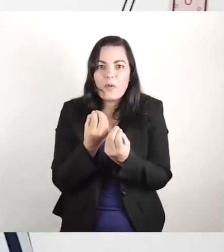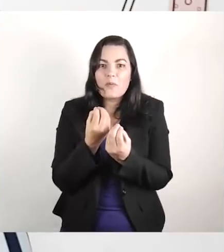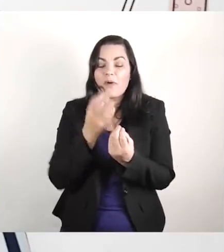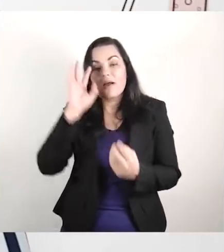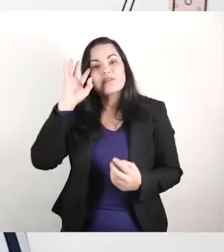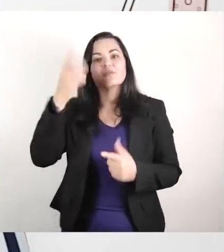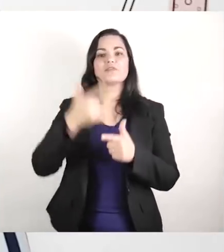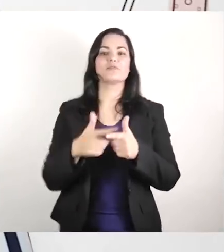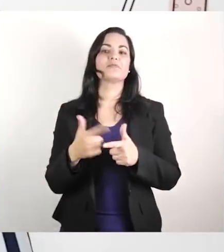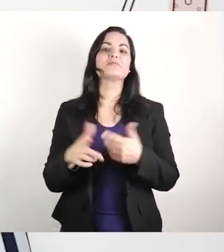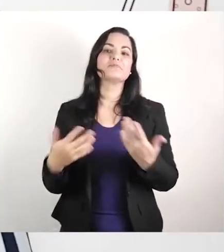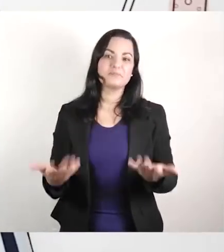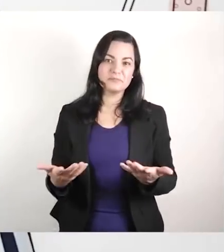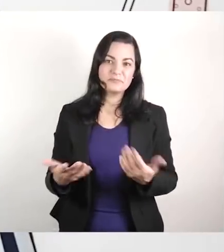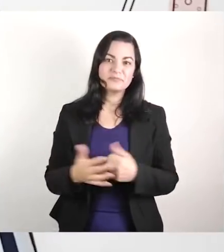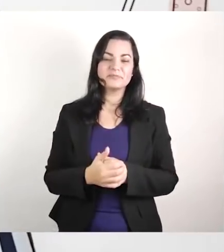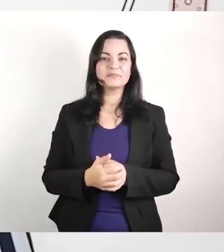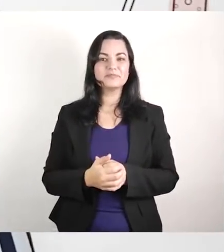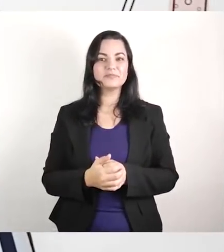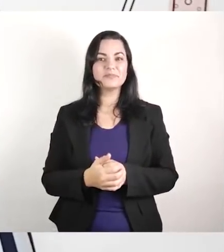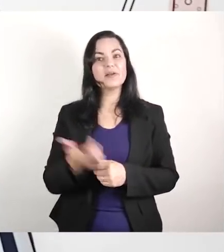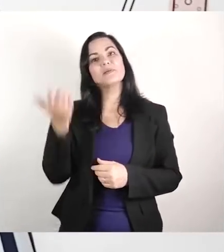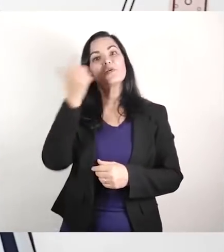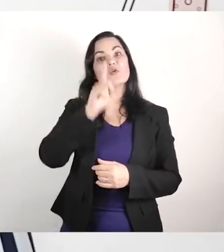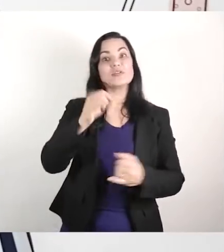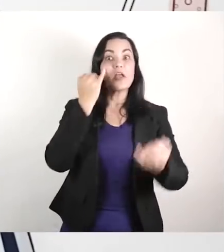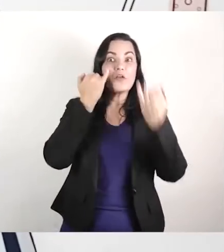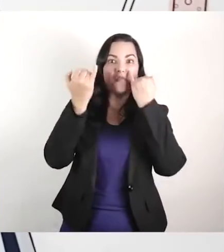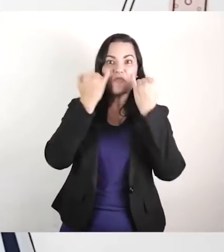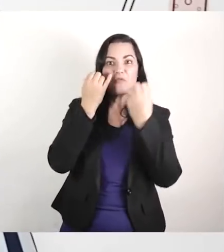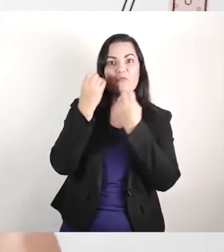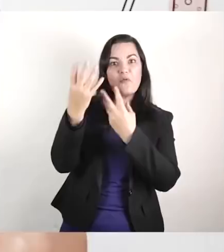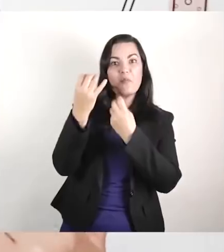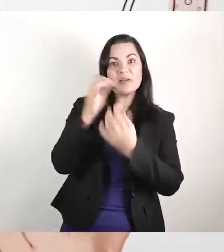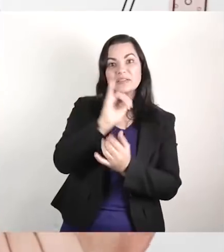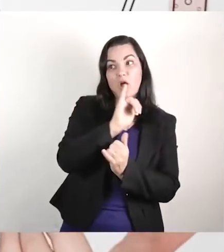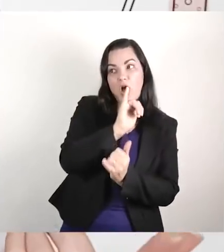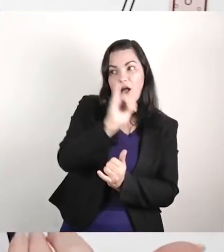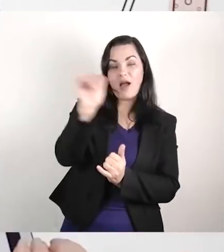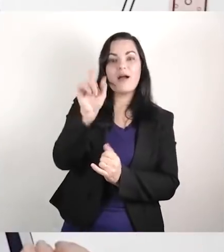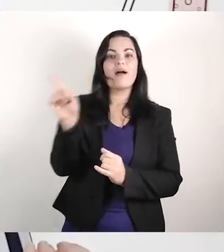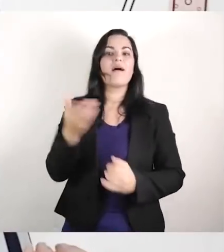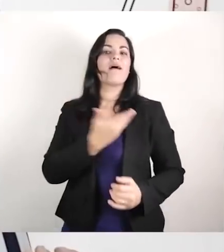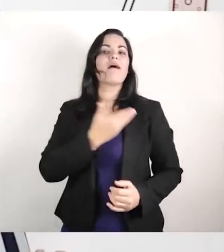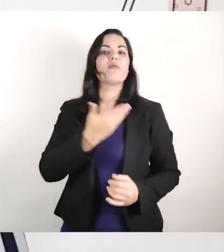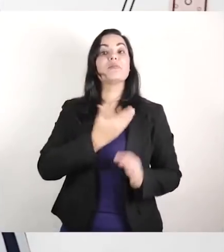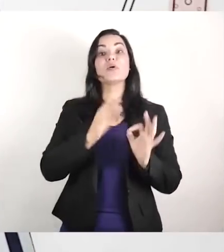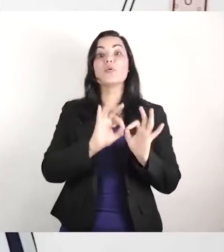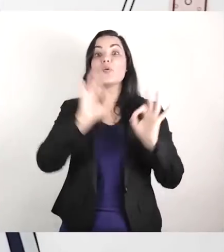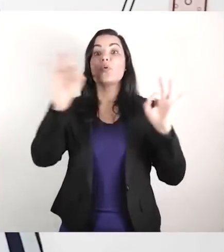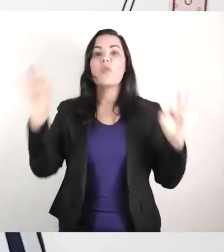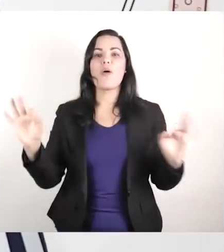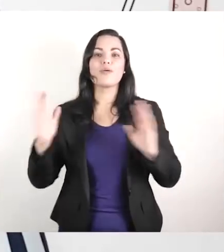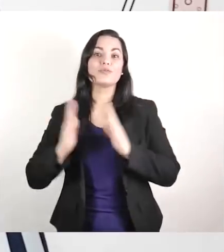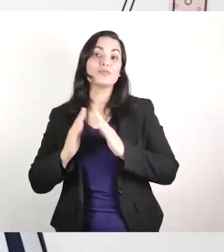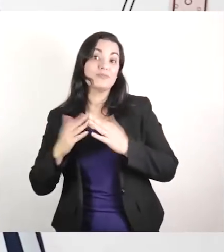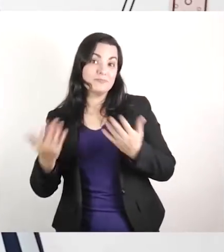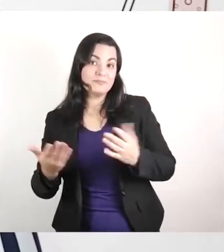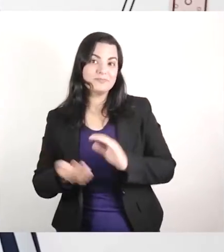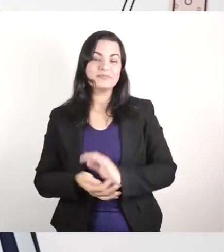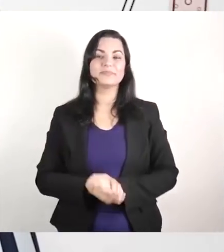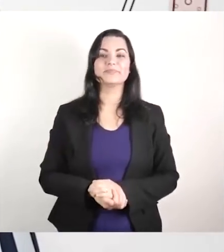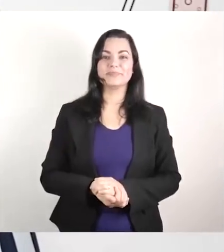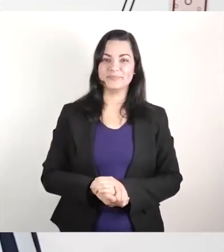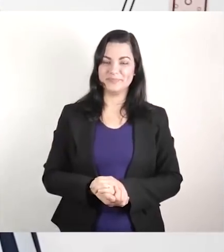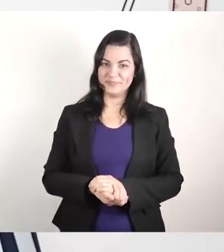alguma estratégia que faça com que a informação chegue, a notícia aí maravilhosa, chegue até